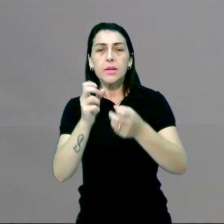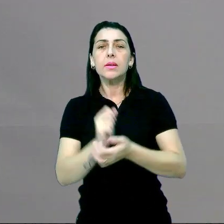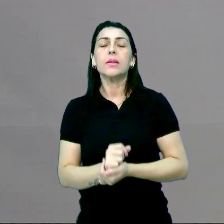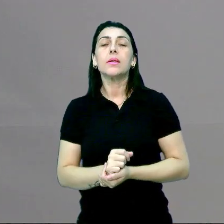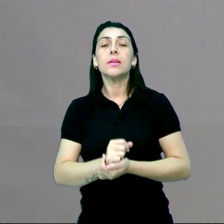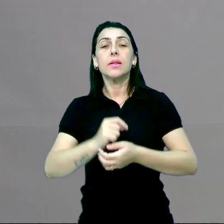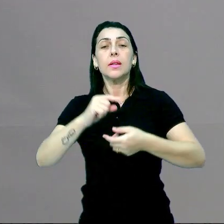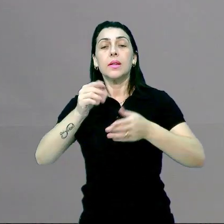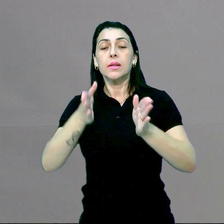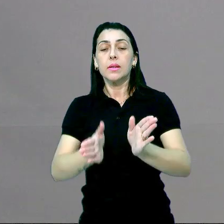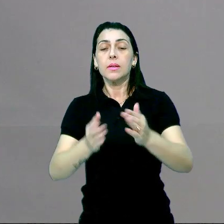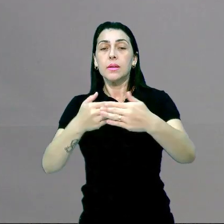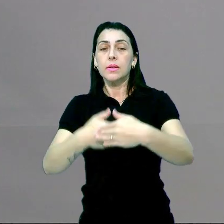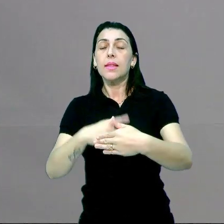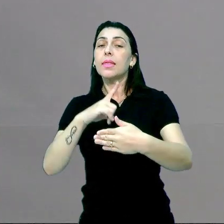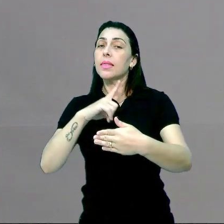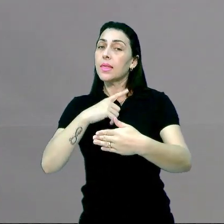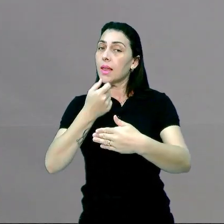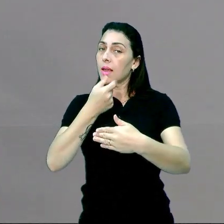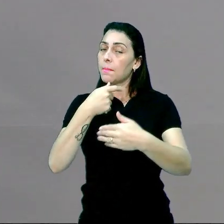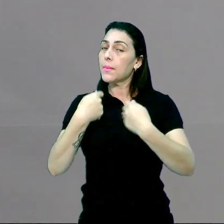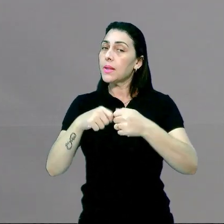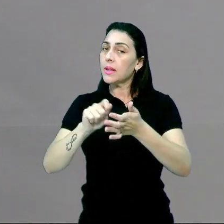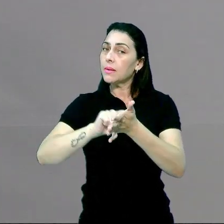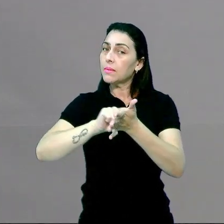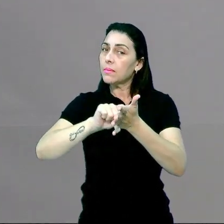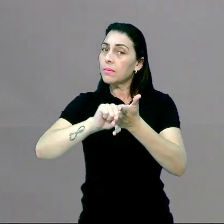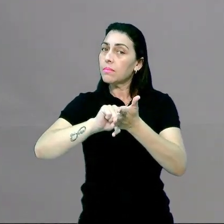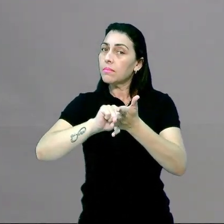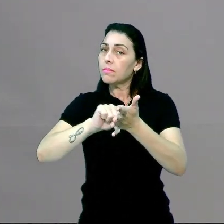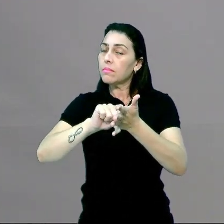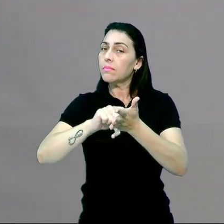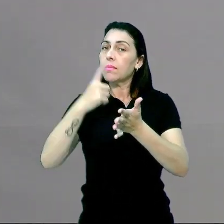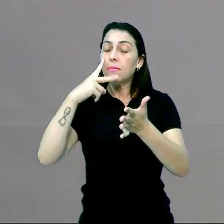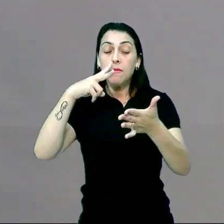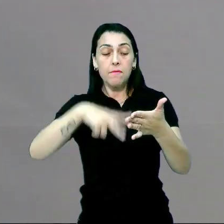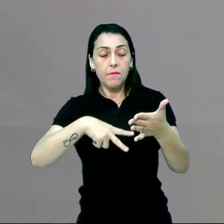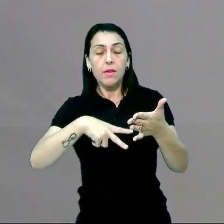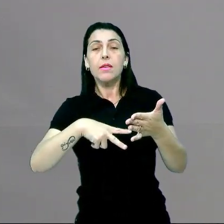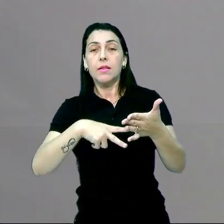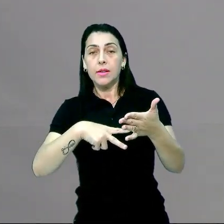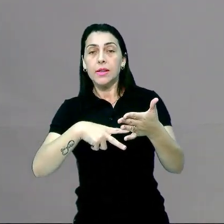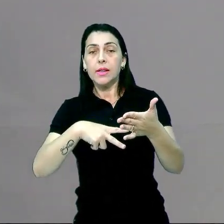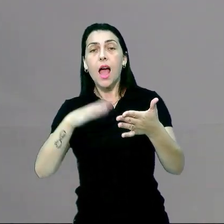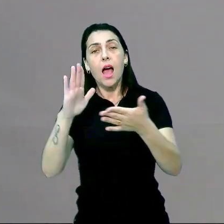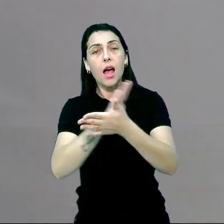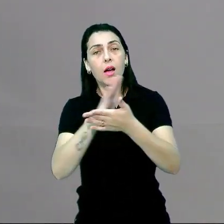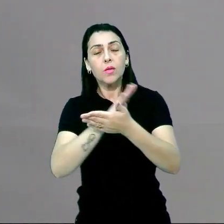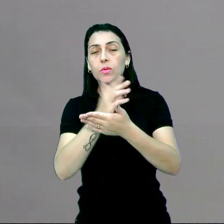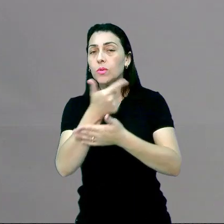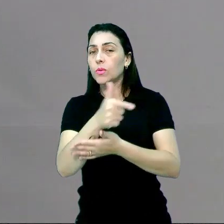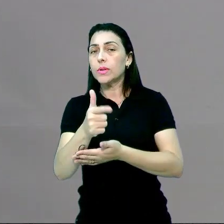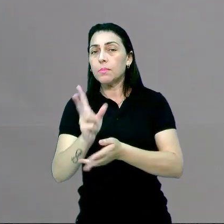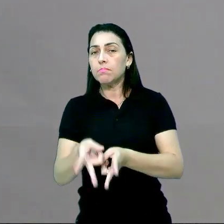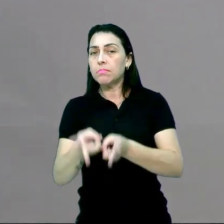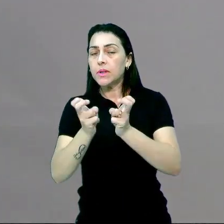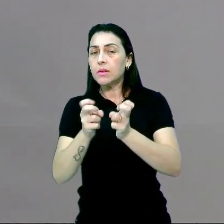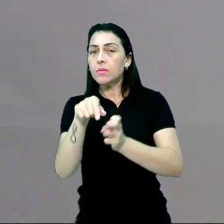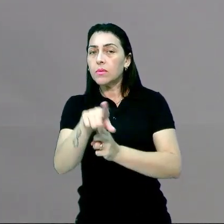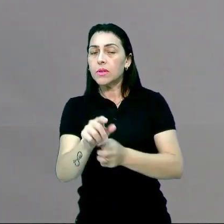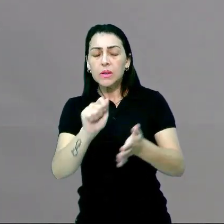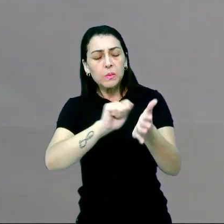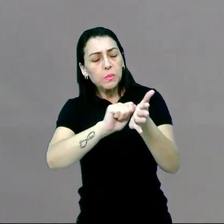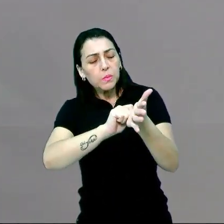nas embalagens de remédio tem uma parte que você precisa dar uma raspadinha. E aí eu acredito que talvez a maioria não tenha percebido isso, você